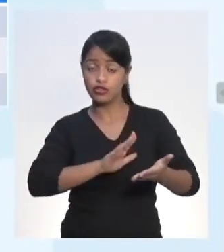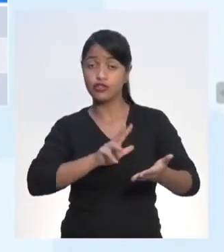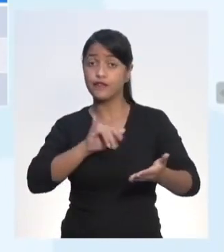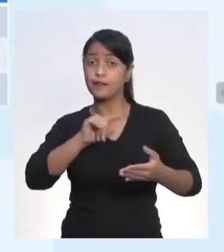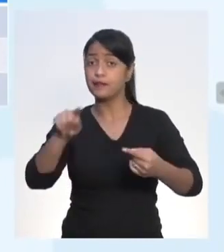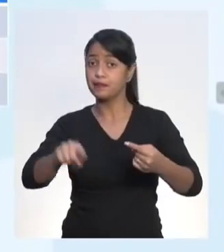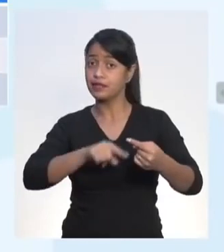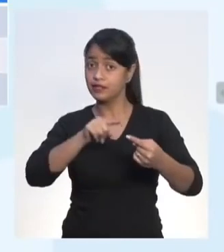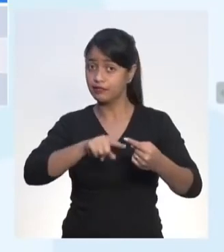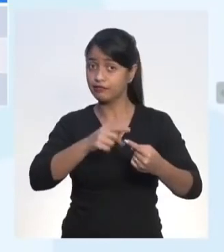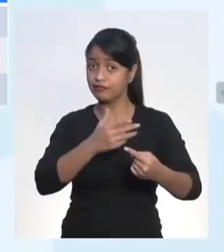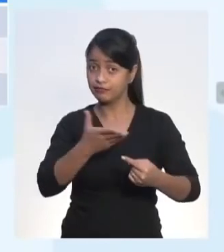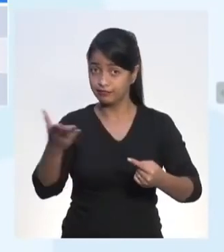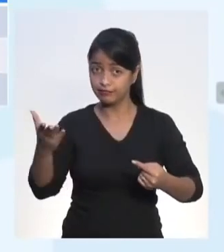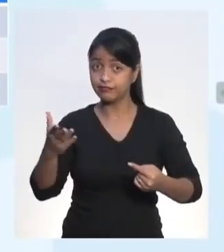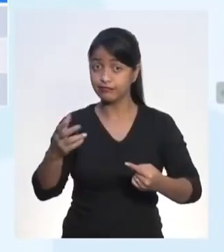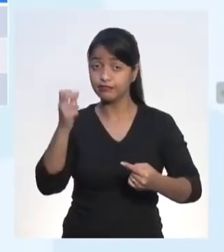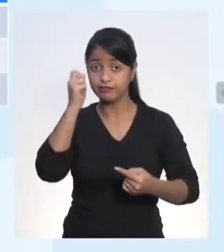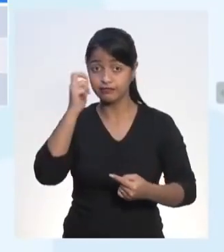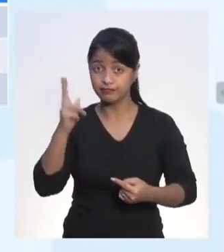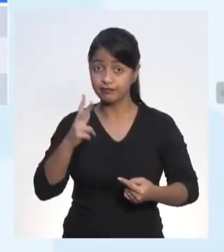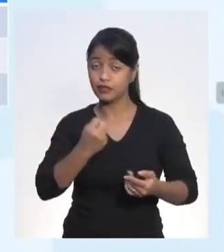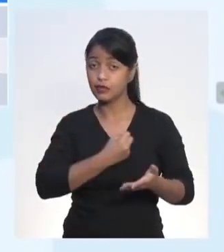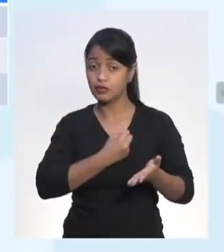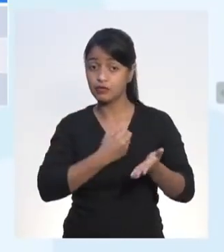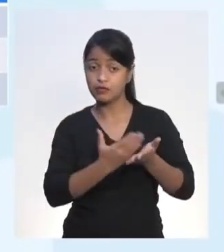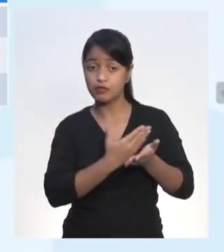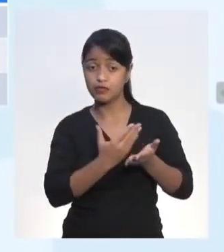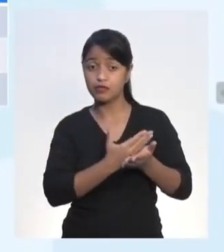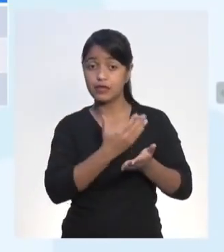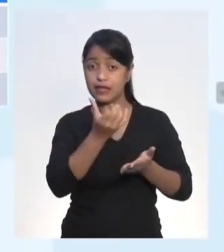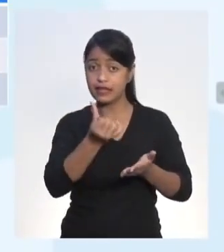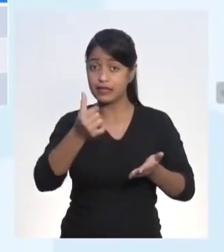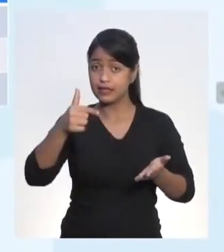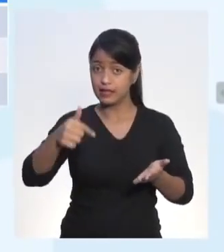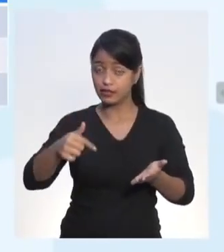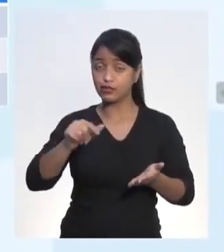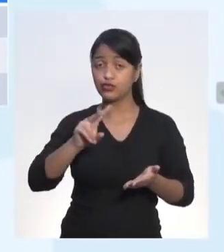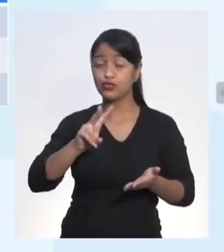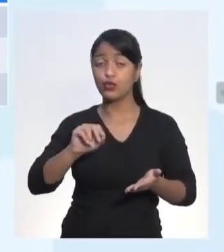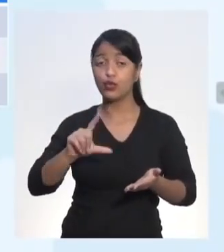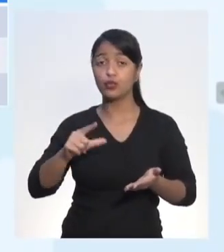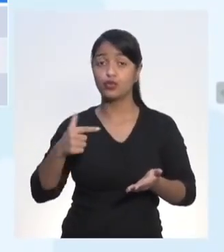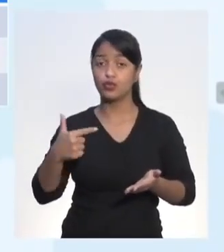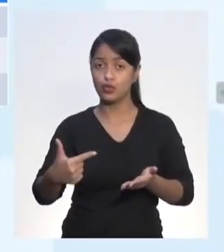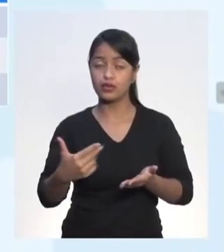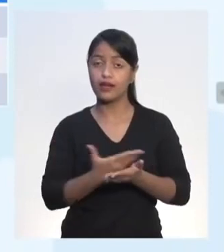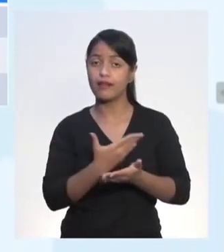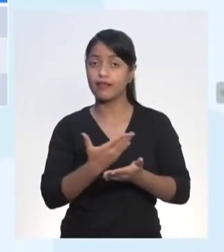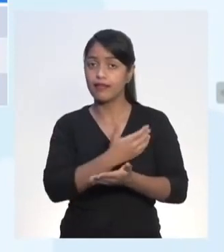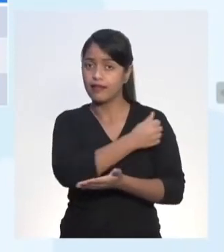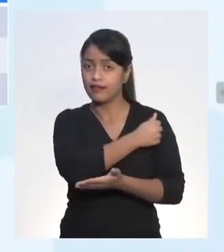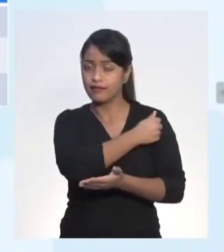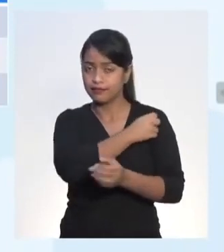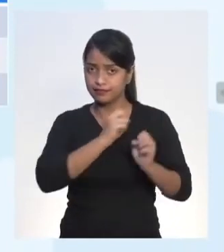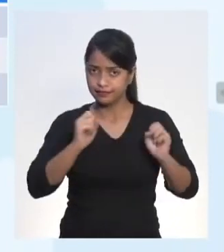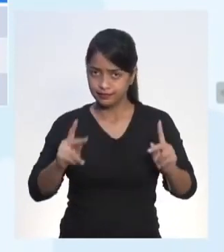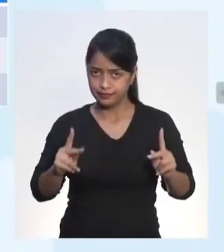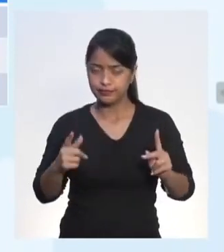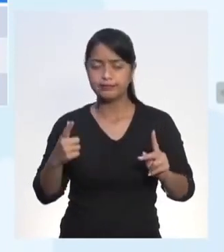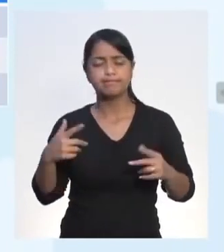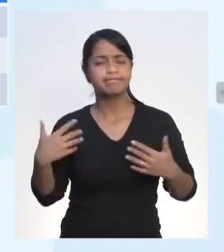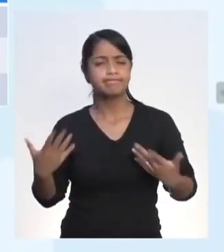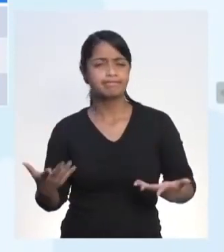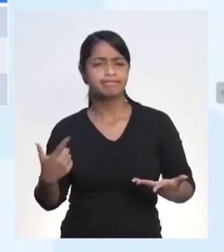fique esperto lá na página 67 do volume 2, tá? Do caderno do aluno. Então, eu tenho que olhar o